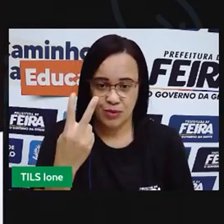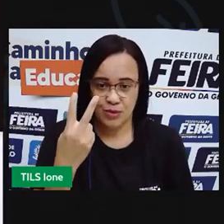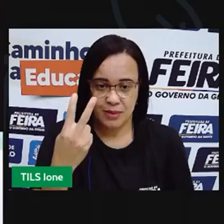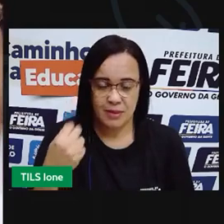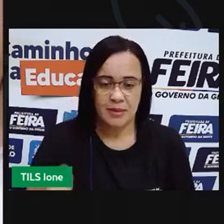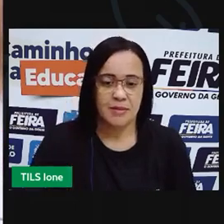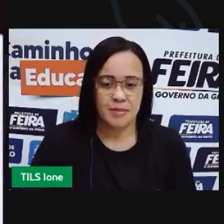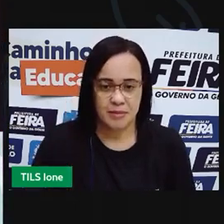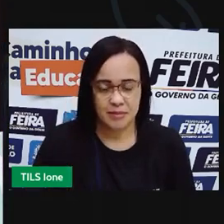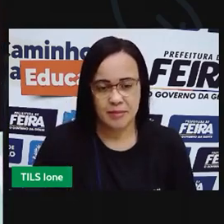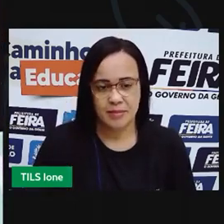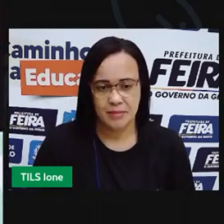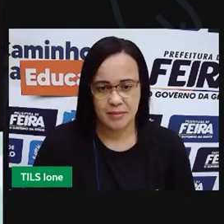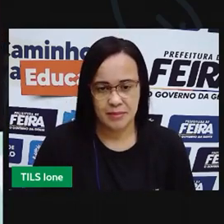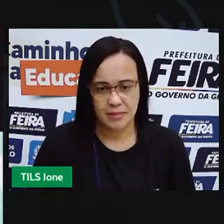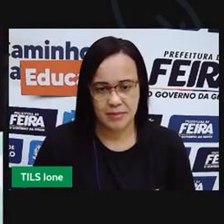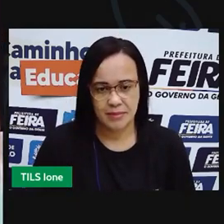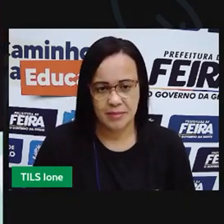Tá vendo?